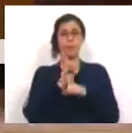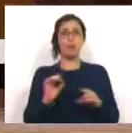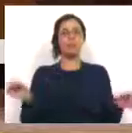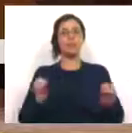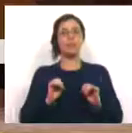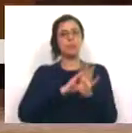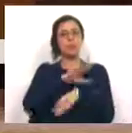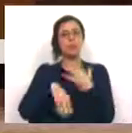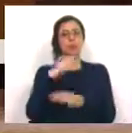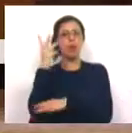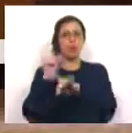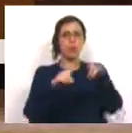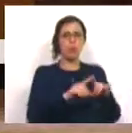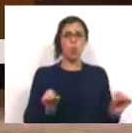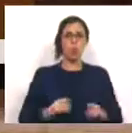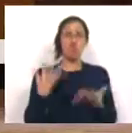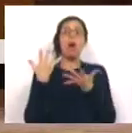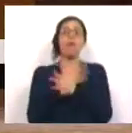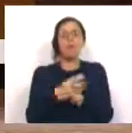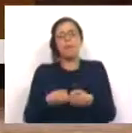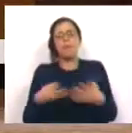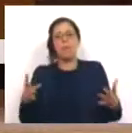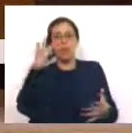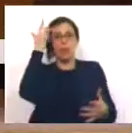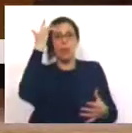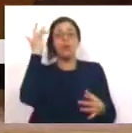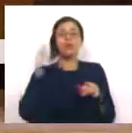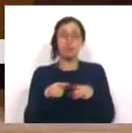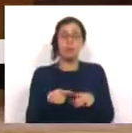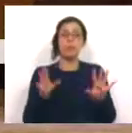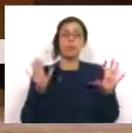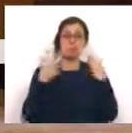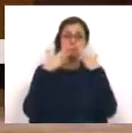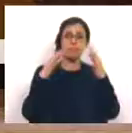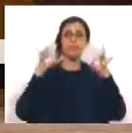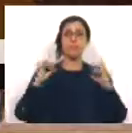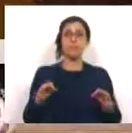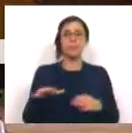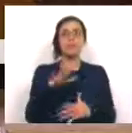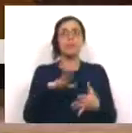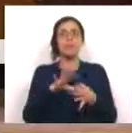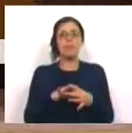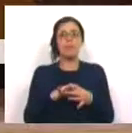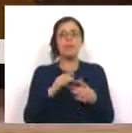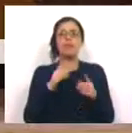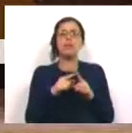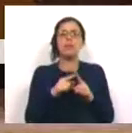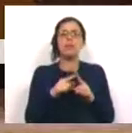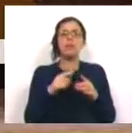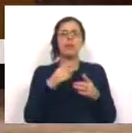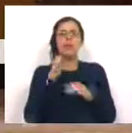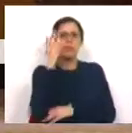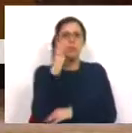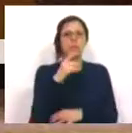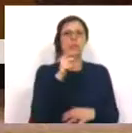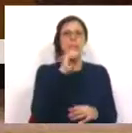há mistura de espécies, o fogo propaga com mais facilidade e é visível que nas áreas com predominância de